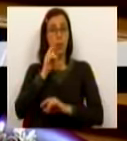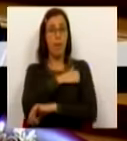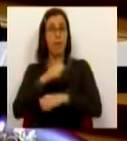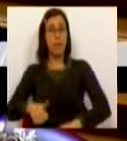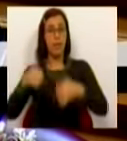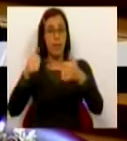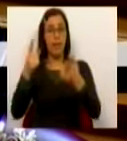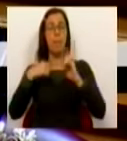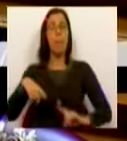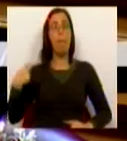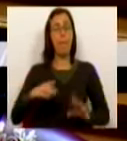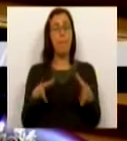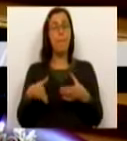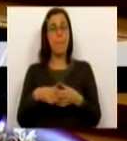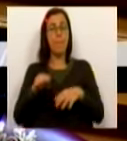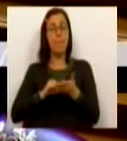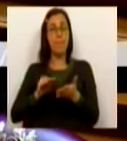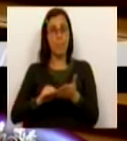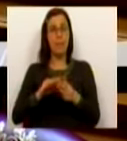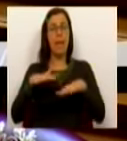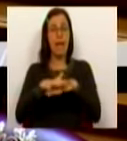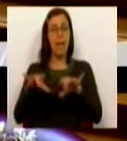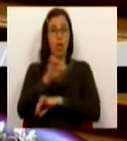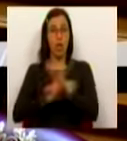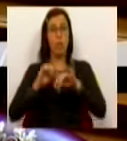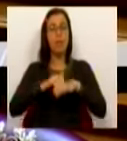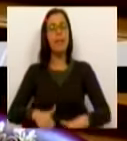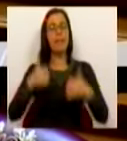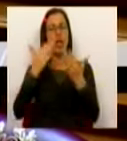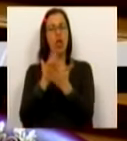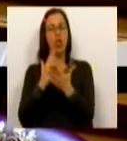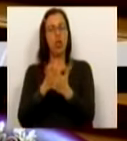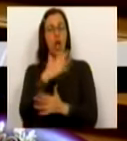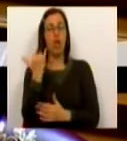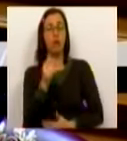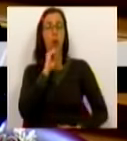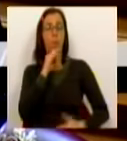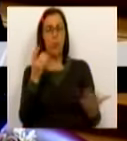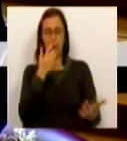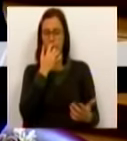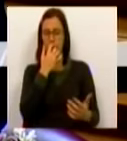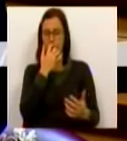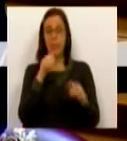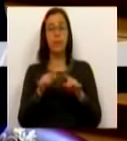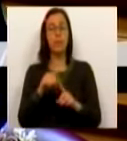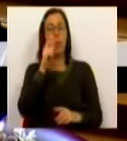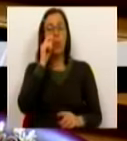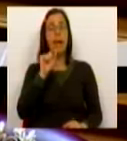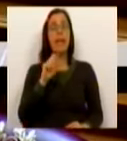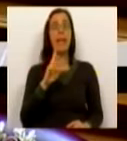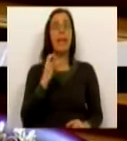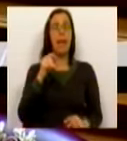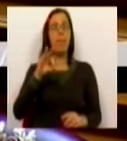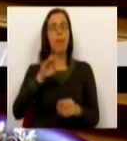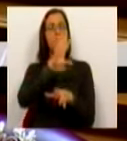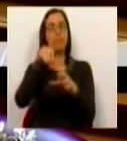Urbana e a presidência do Conselho de Administração da Rede Europeia das Cidades e Escolas de Segunda Oportunidade. Guilherme Pinto foi ainda